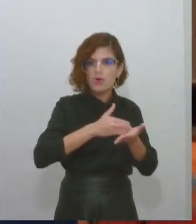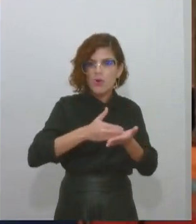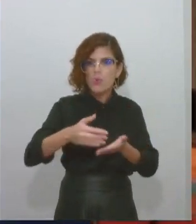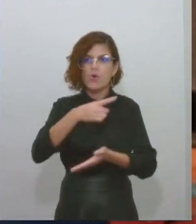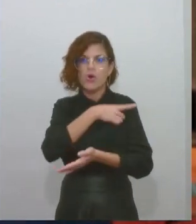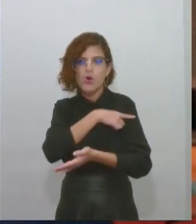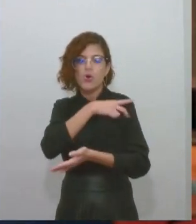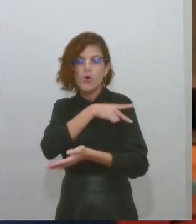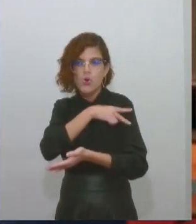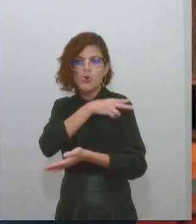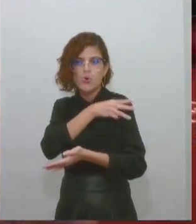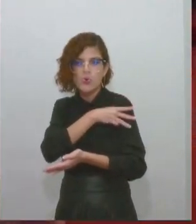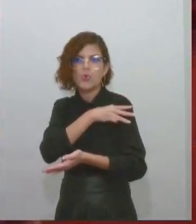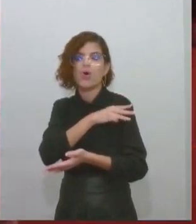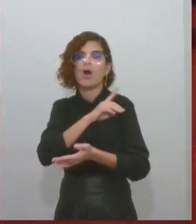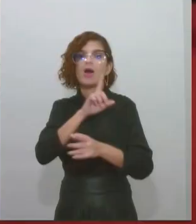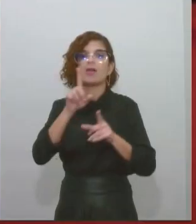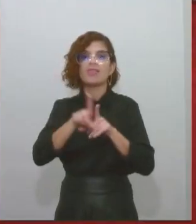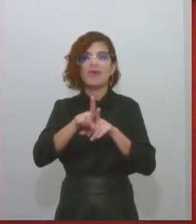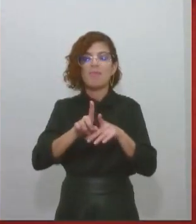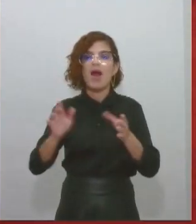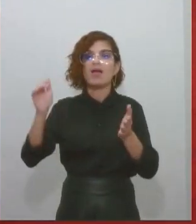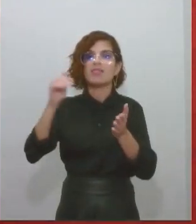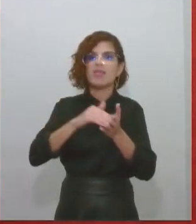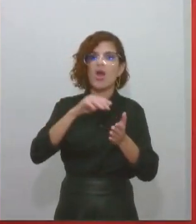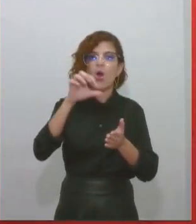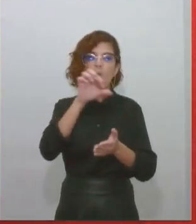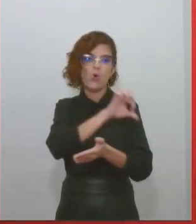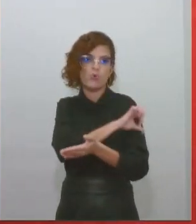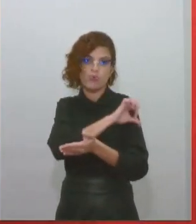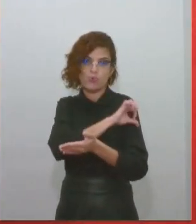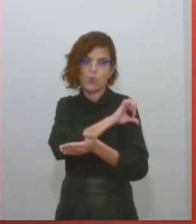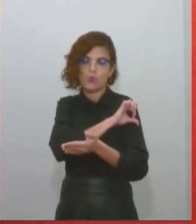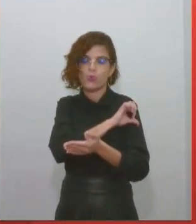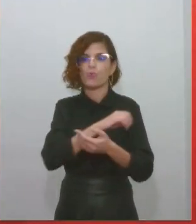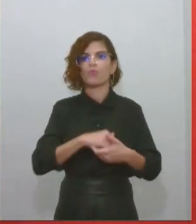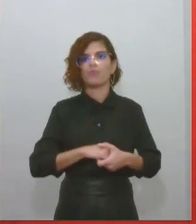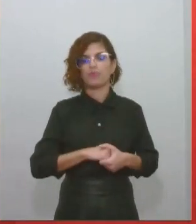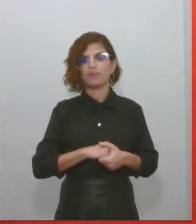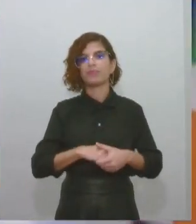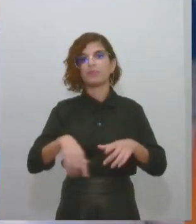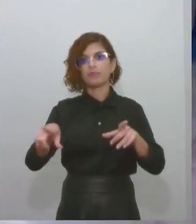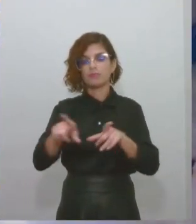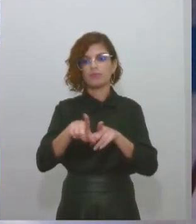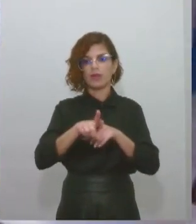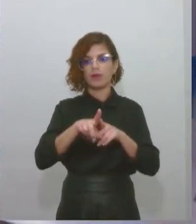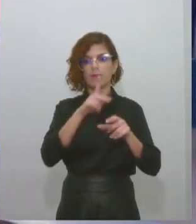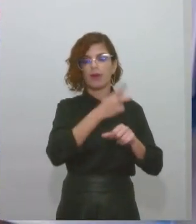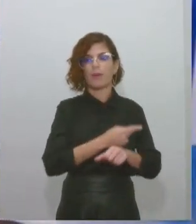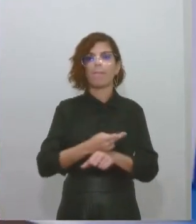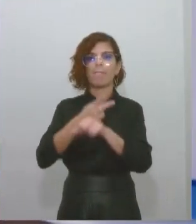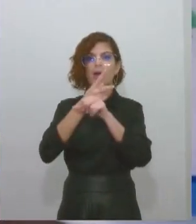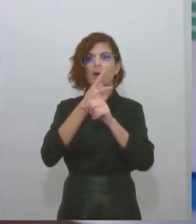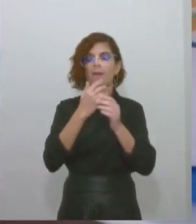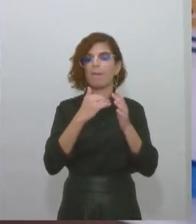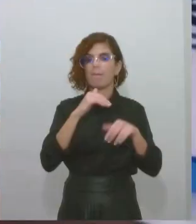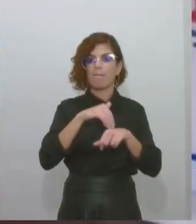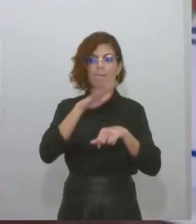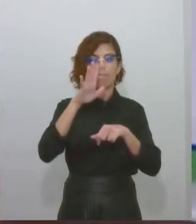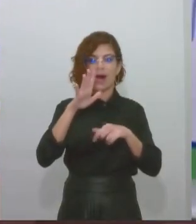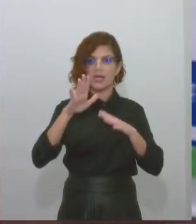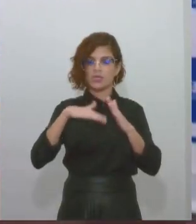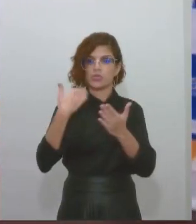e anos finais do ensino fundamental. Nesta terceira edição da maior premiação das escolas públicas de Sergipe, o grande homenageado foi